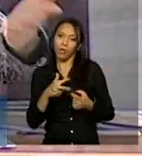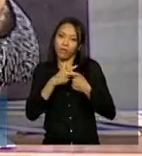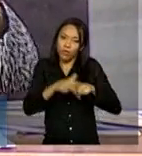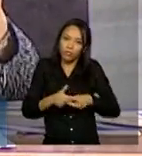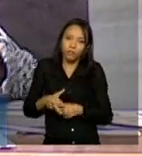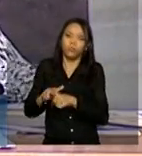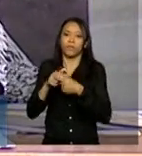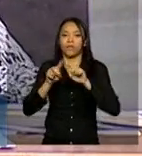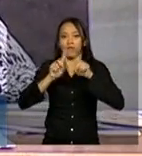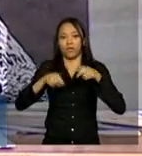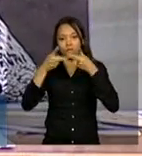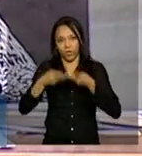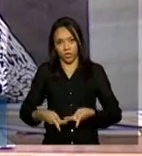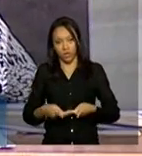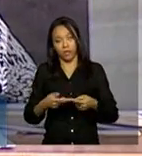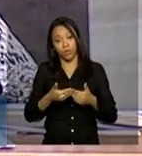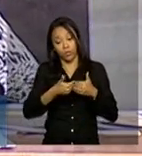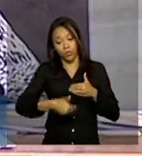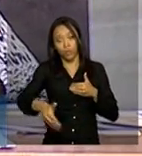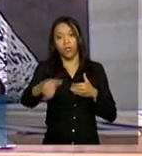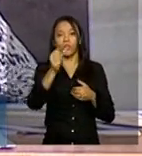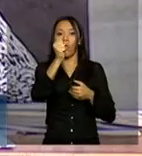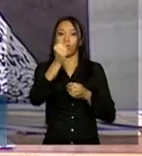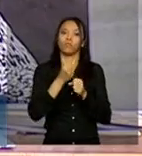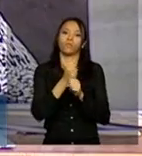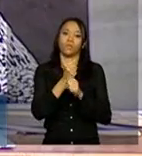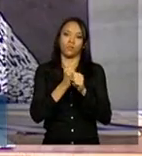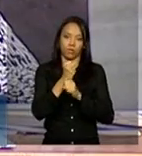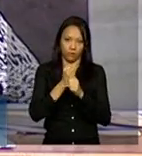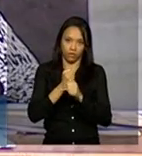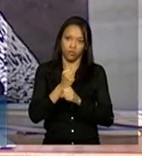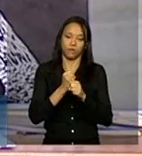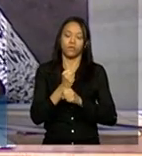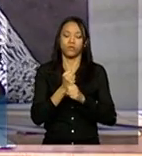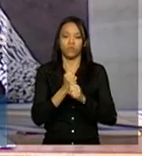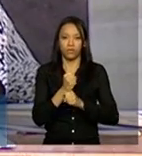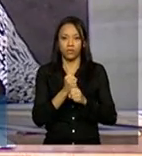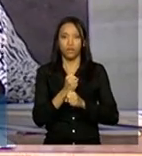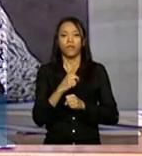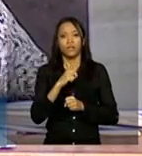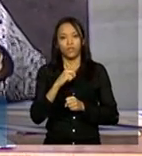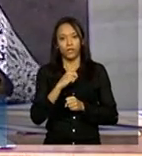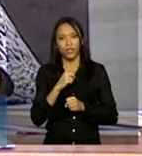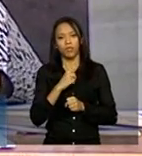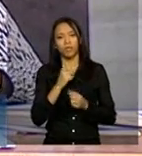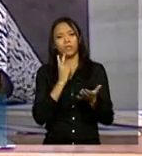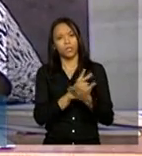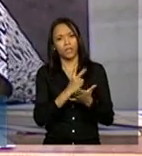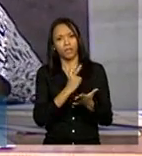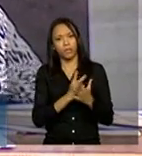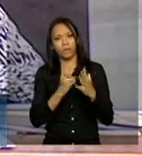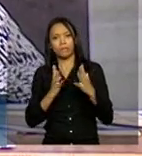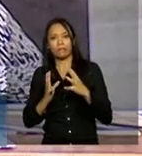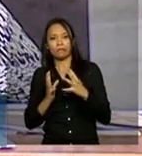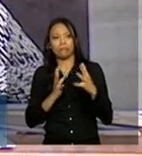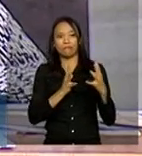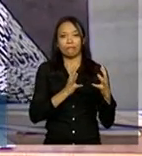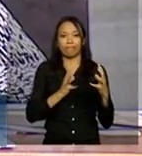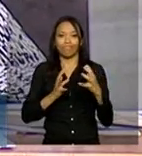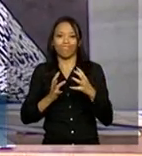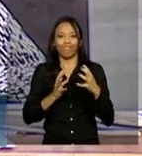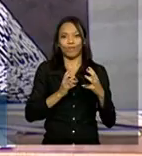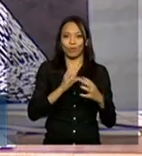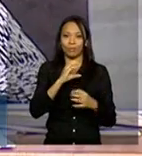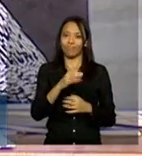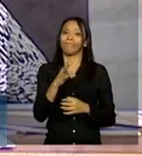esses 8 anos, nós certamente passamos de uma relação mais conflituosa com o